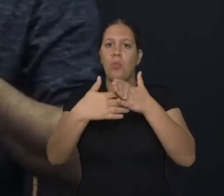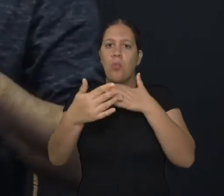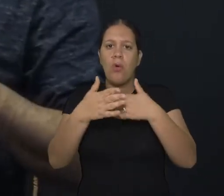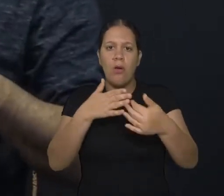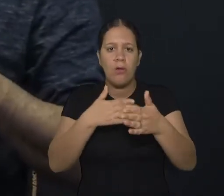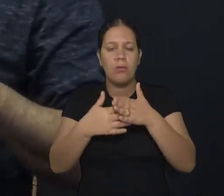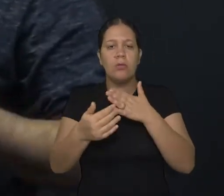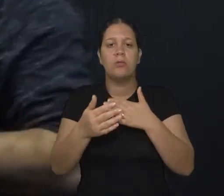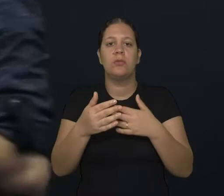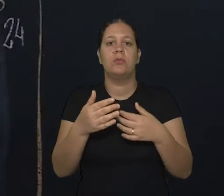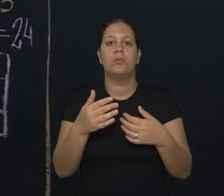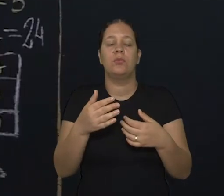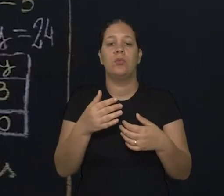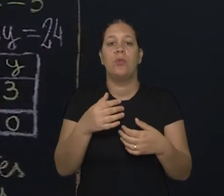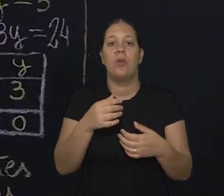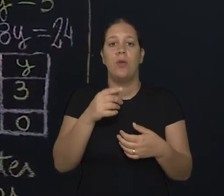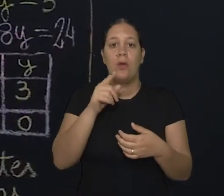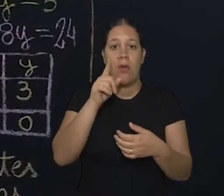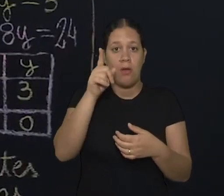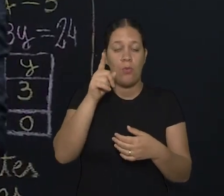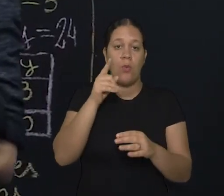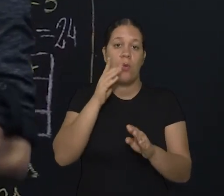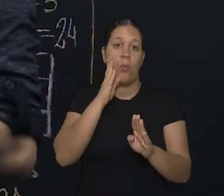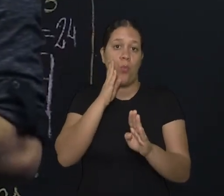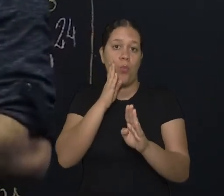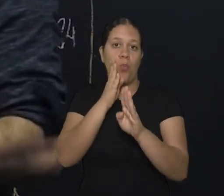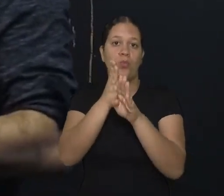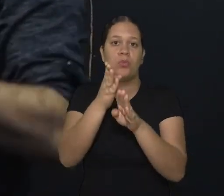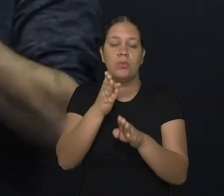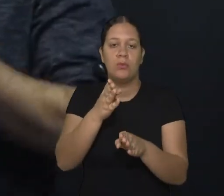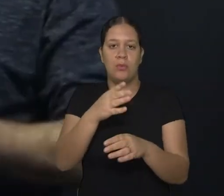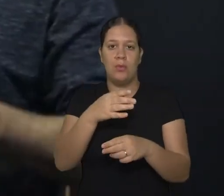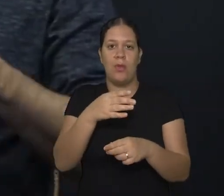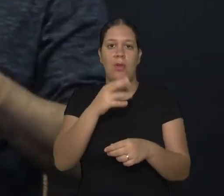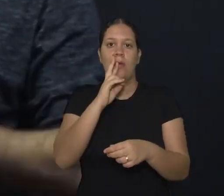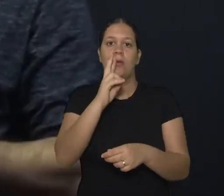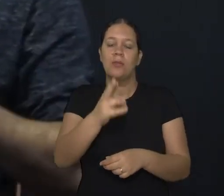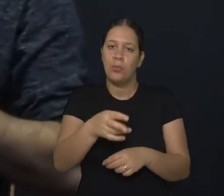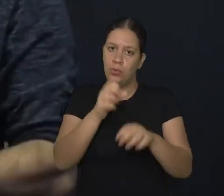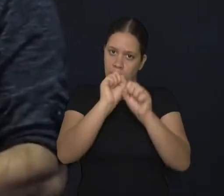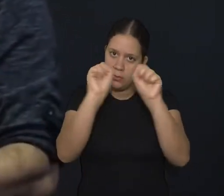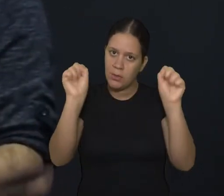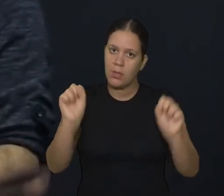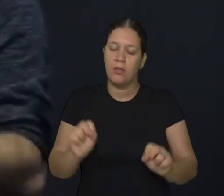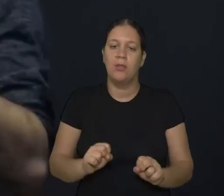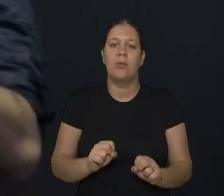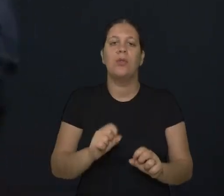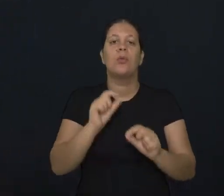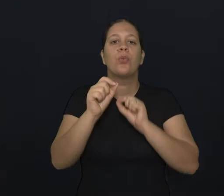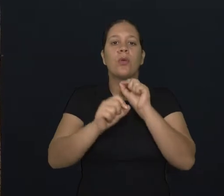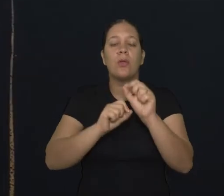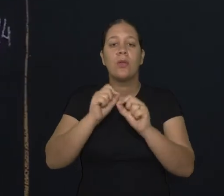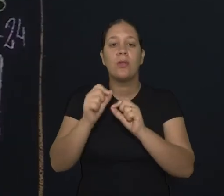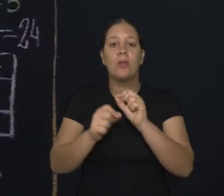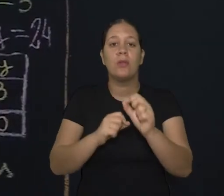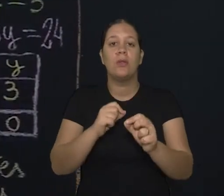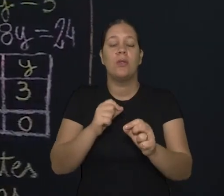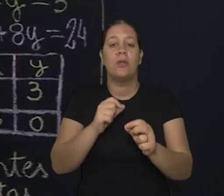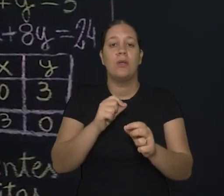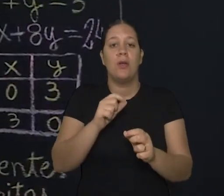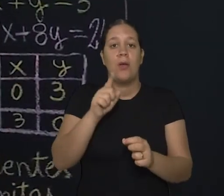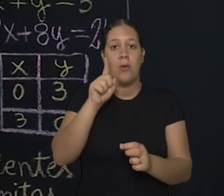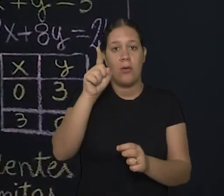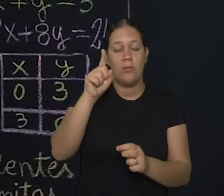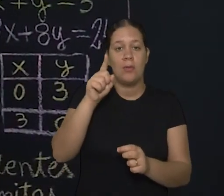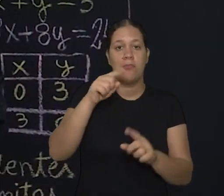qualquer, automaticamente, então, esse ponto de encontro das duas é a solução do sistema. Isso quer dizer o quê?